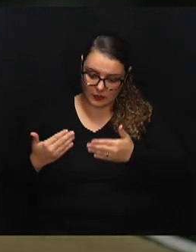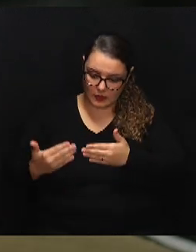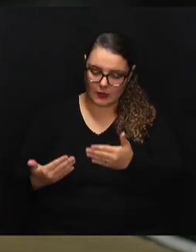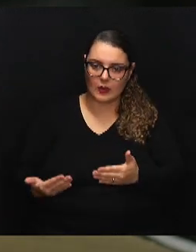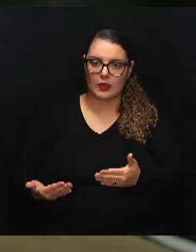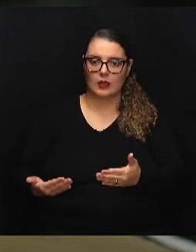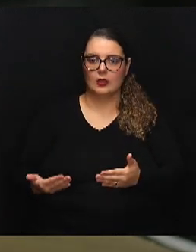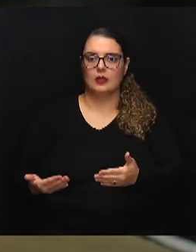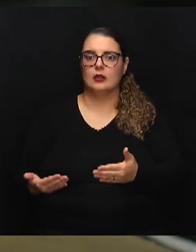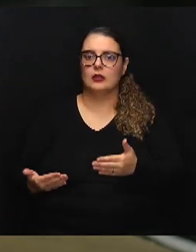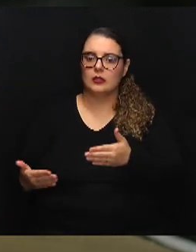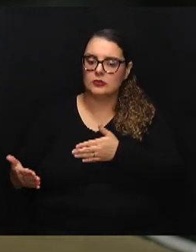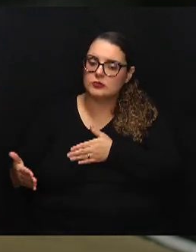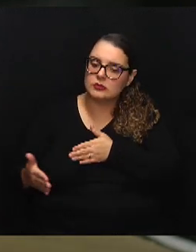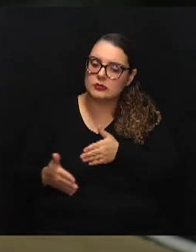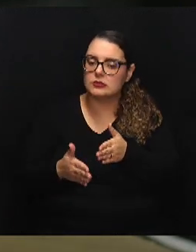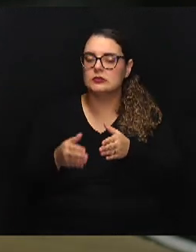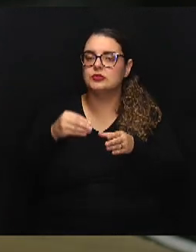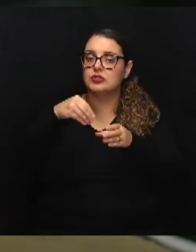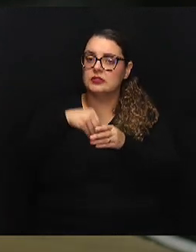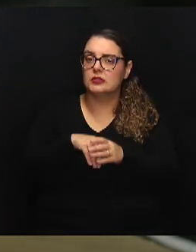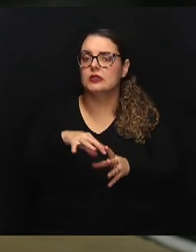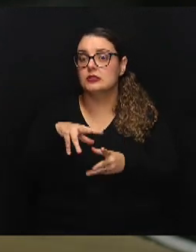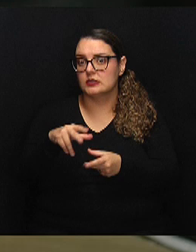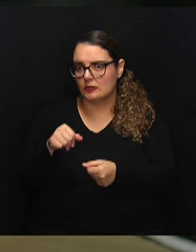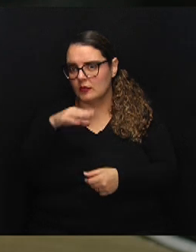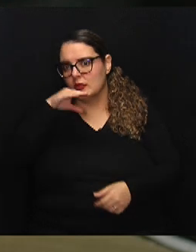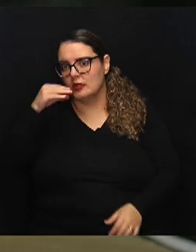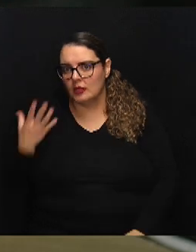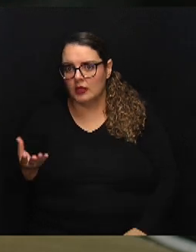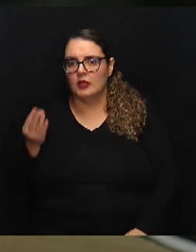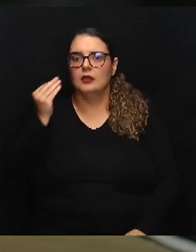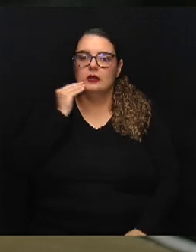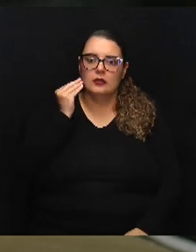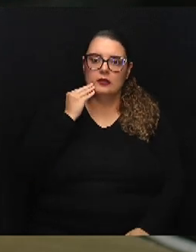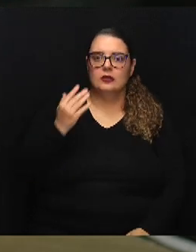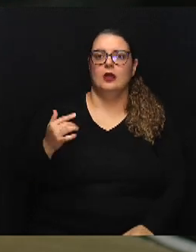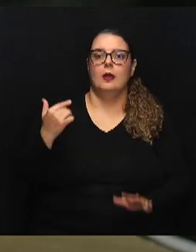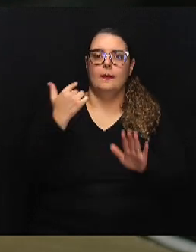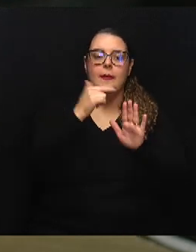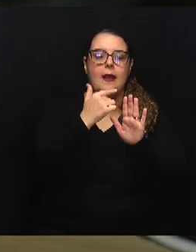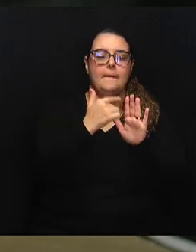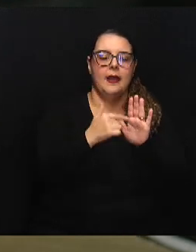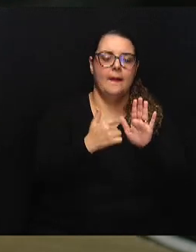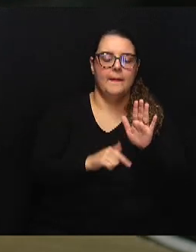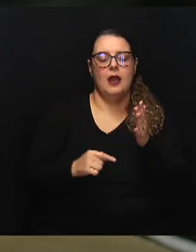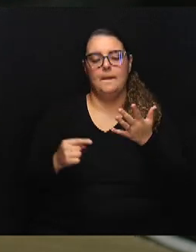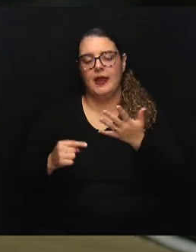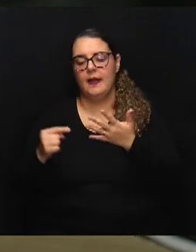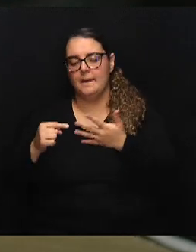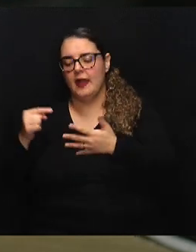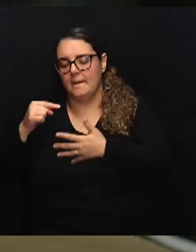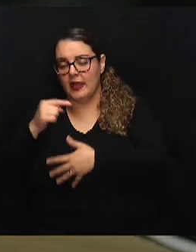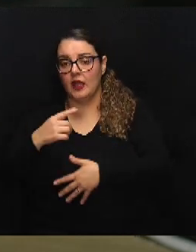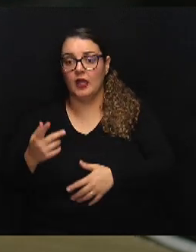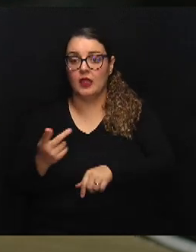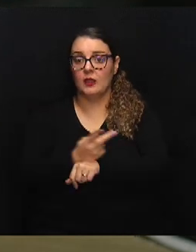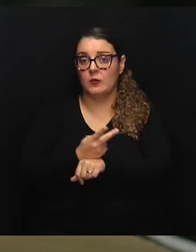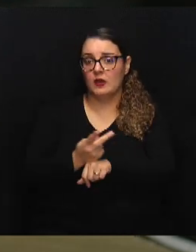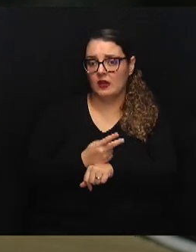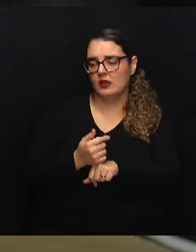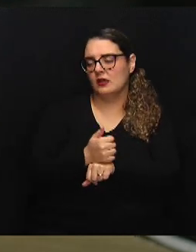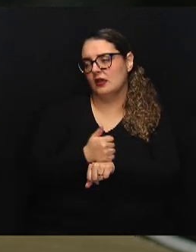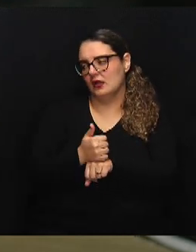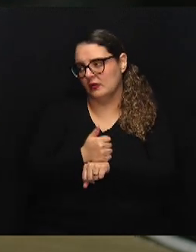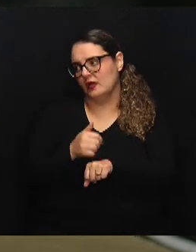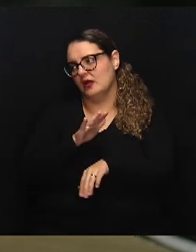desse caminhar nesse mundo, tentar listar as coisas, pontuar as coisas e buscar a ajuda de um